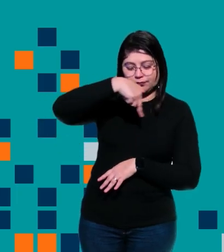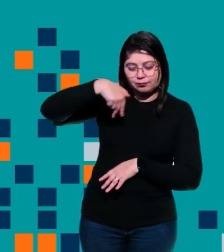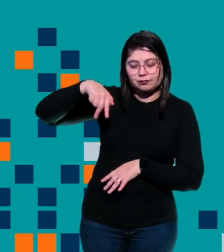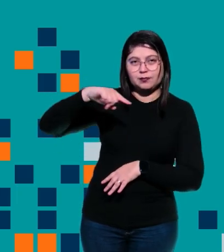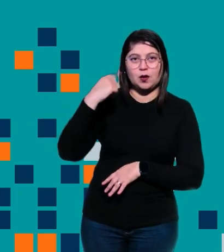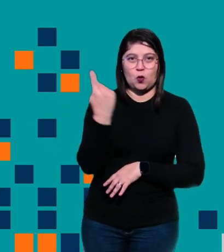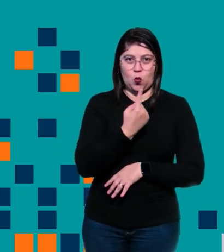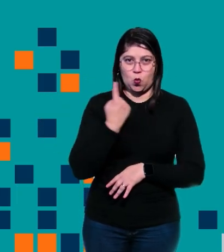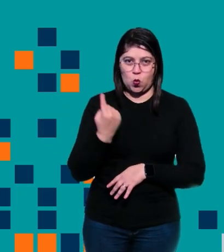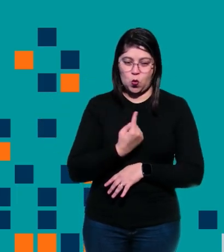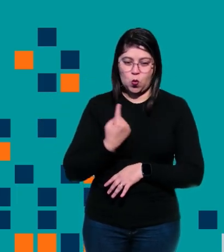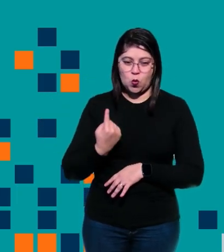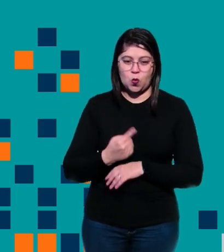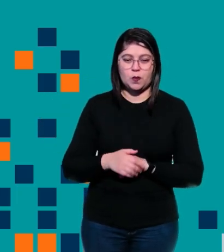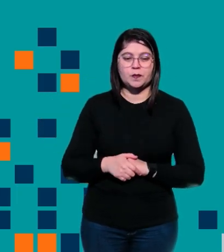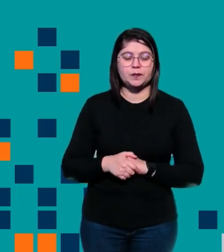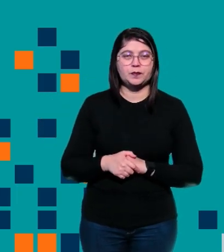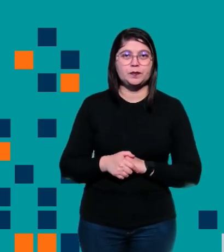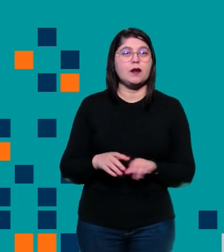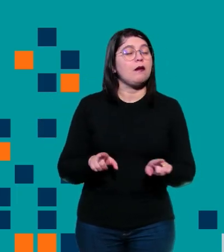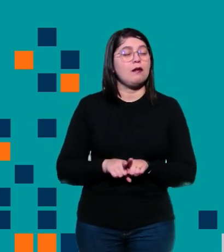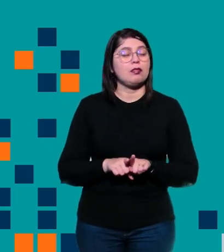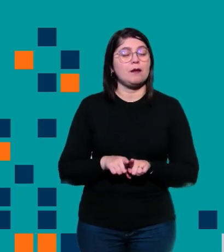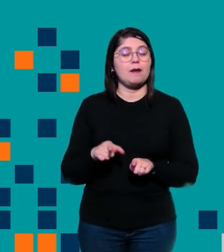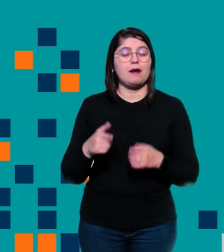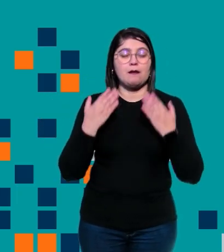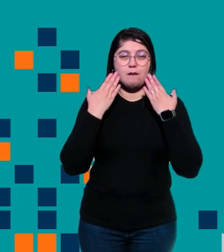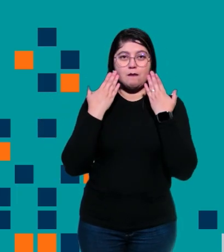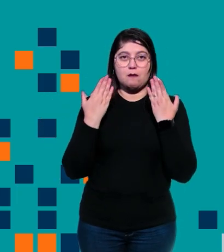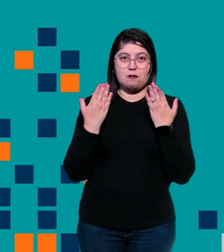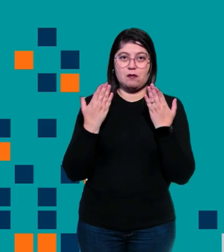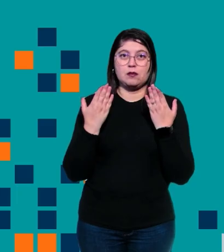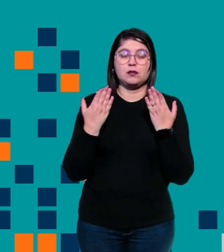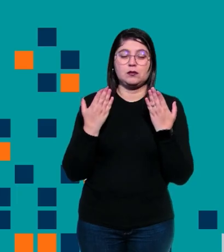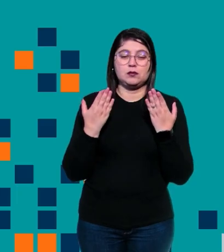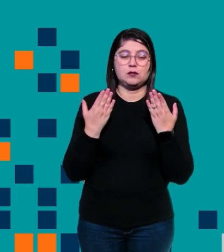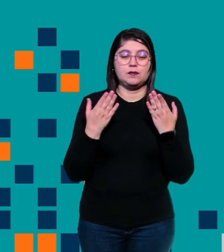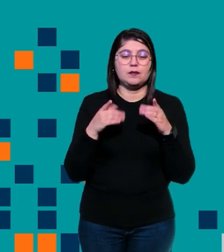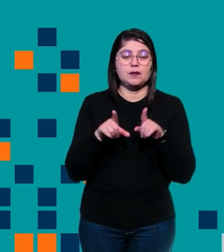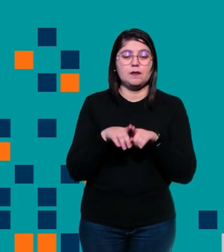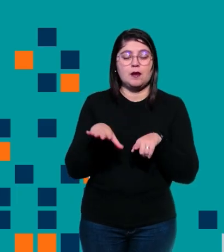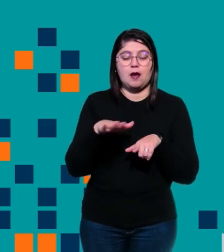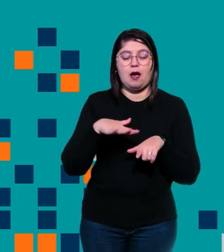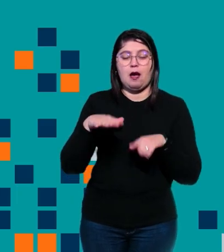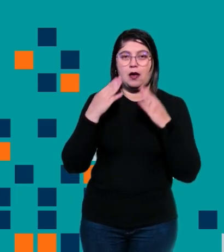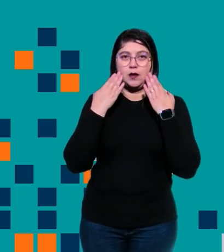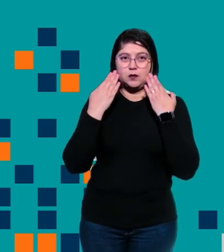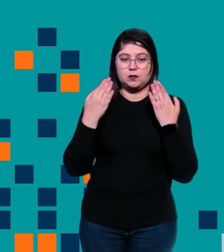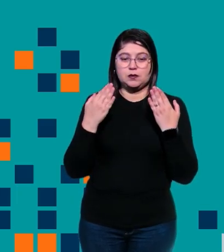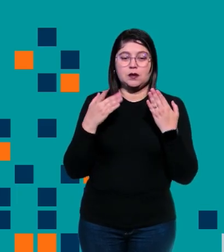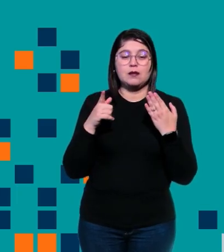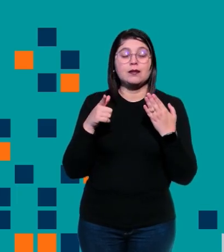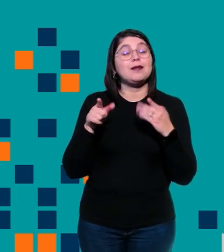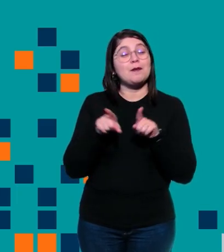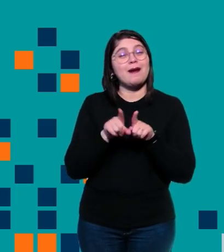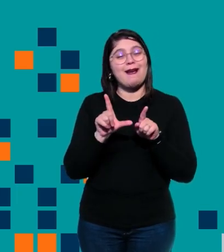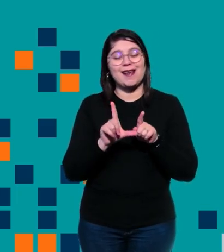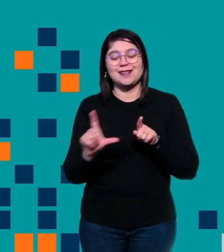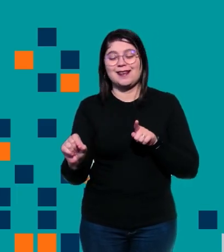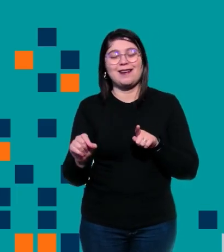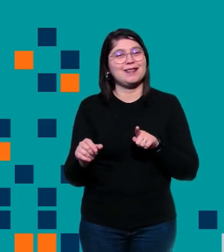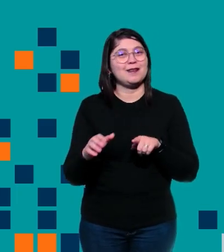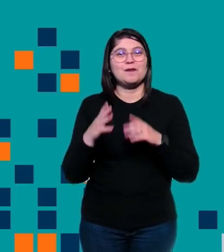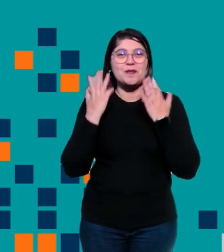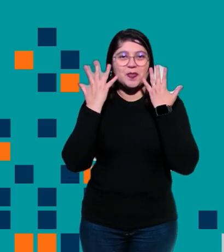casa é o grande lugar de exposição, e o espaço de exposição é a saída para o terreno natural, e